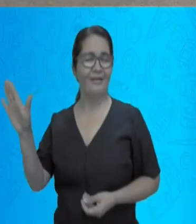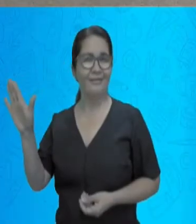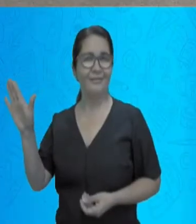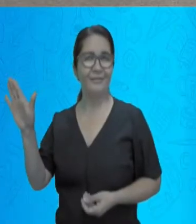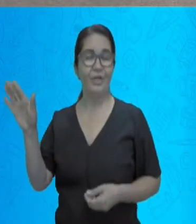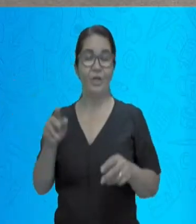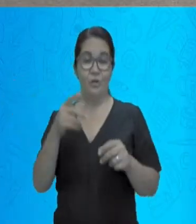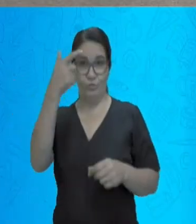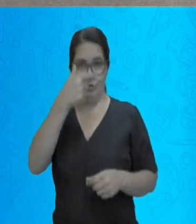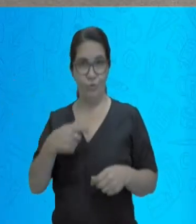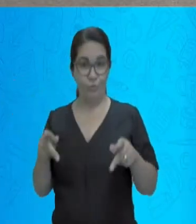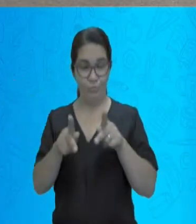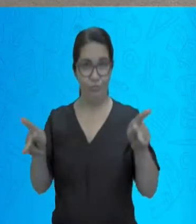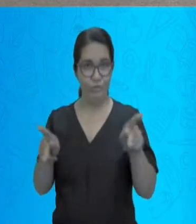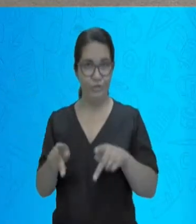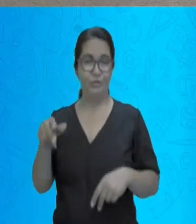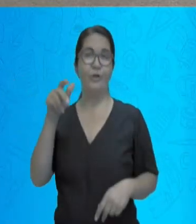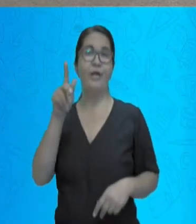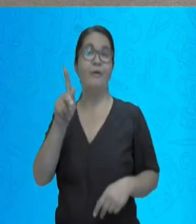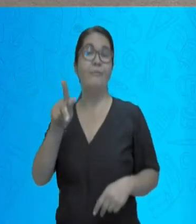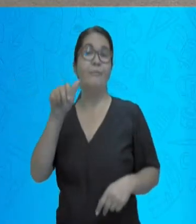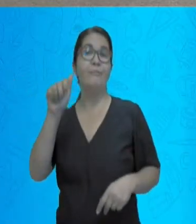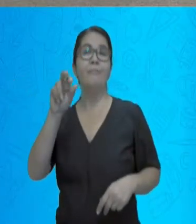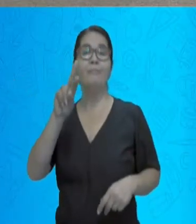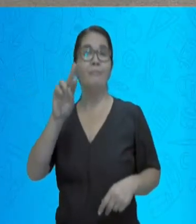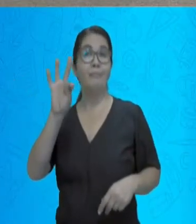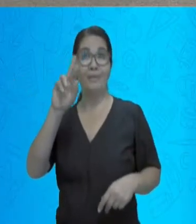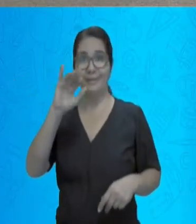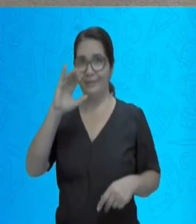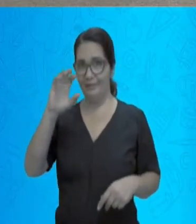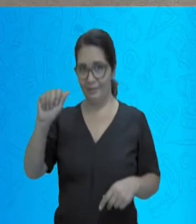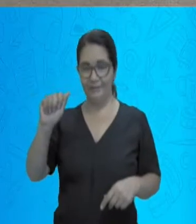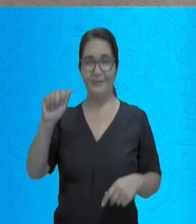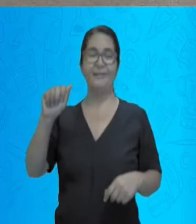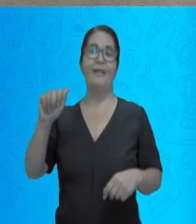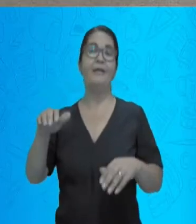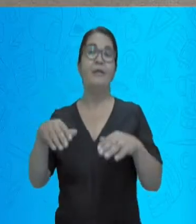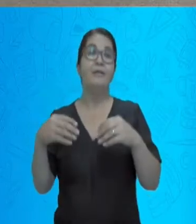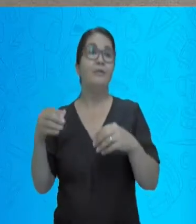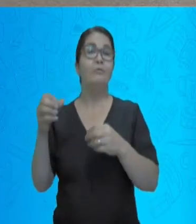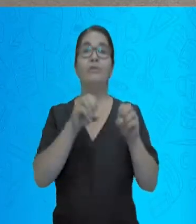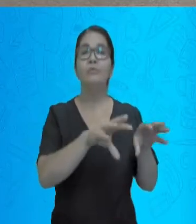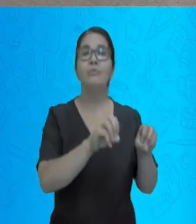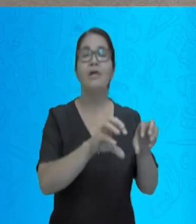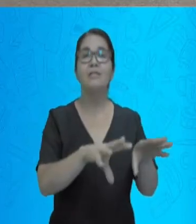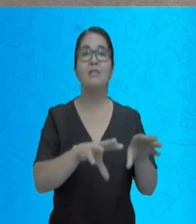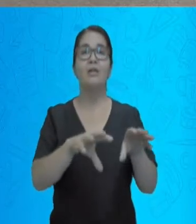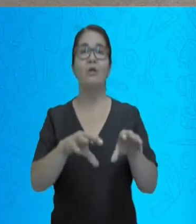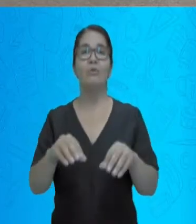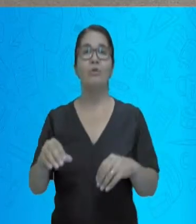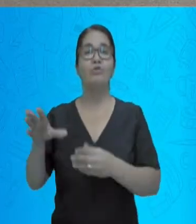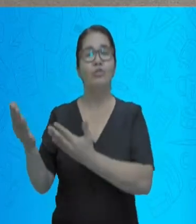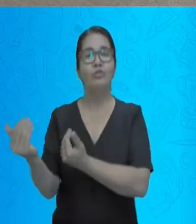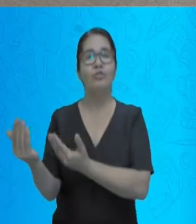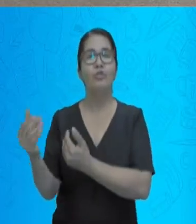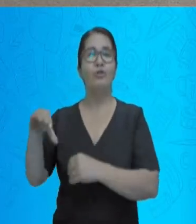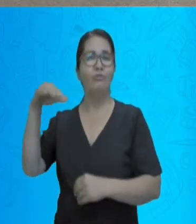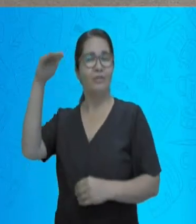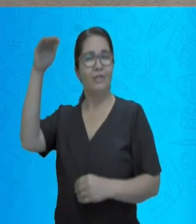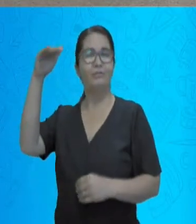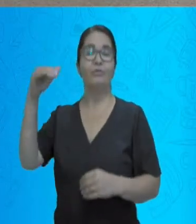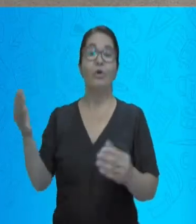Olá, sou a professora Patrícia, da Educação de Jovens e Adultos. E na nossa aula de língua portuguesa de hoje, vamos continuar falando